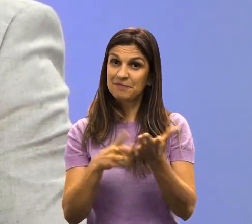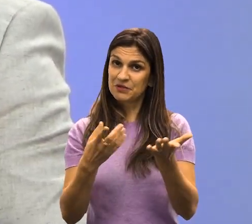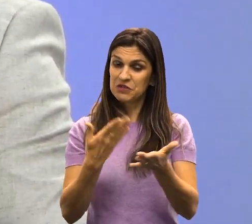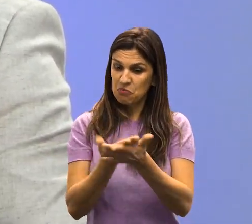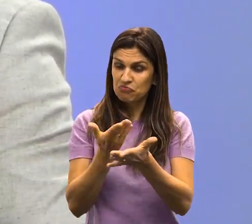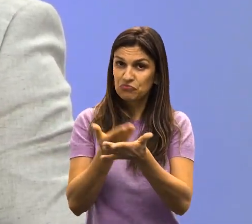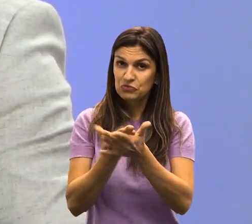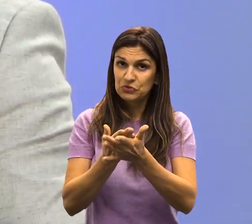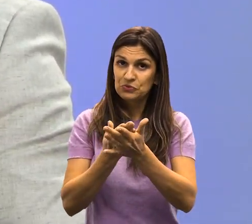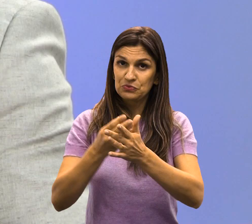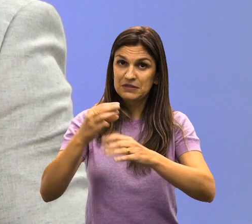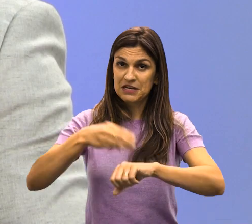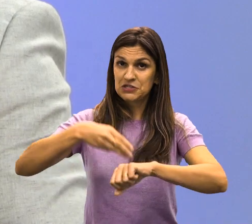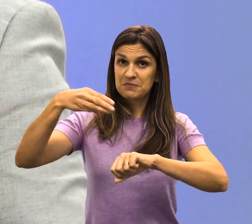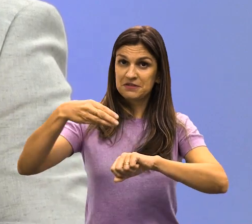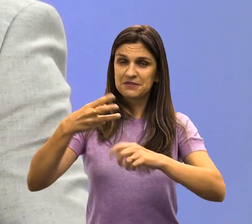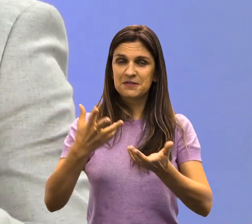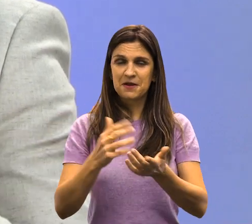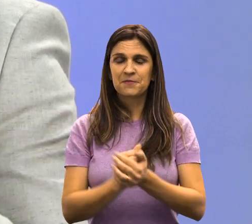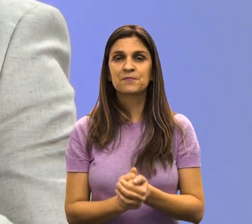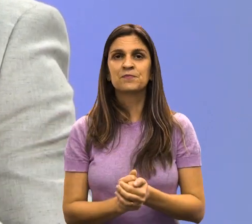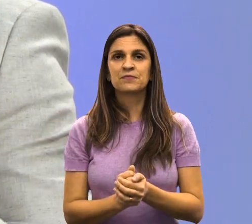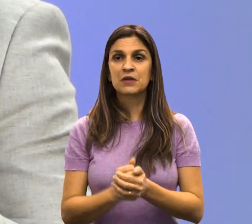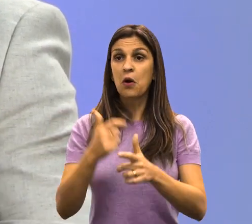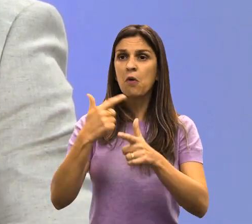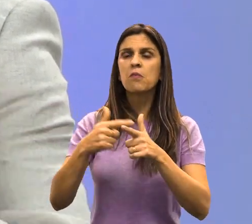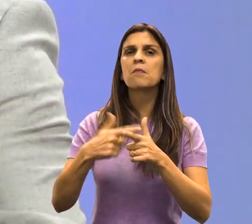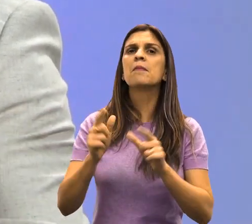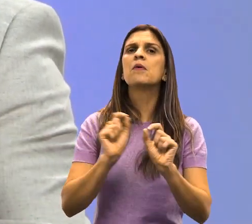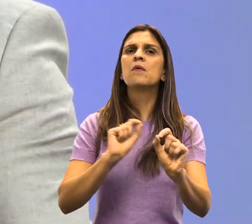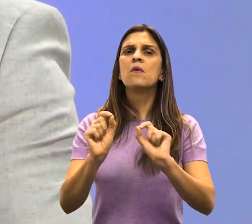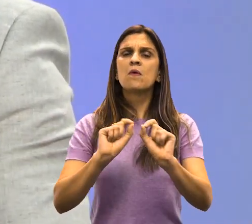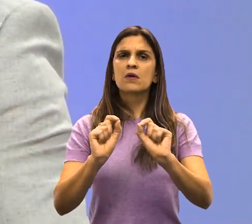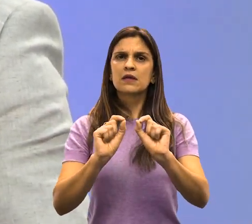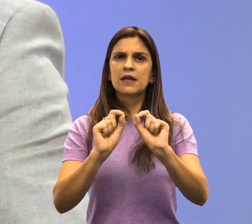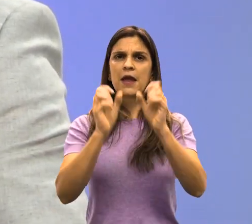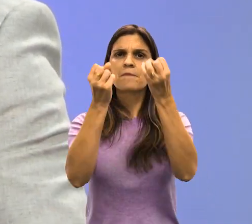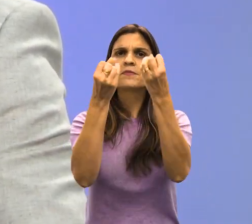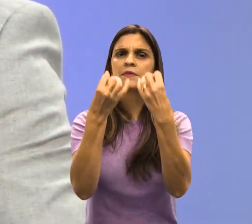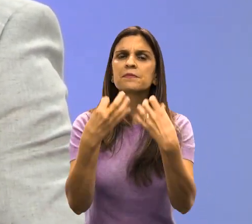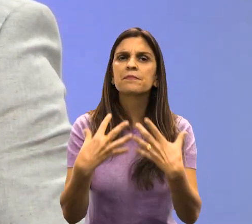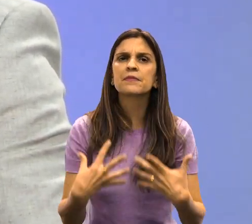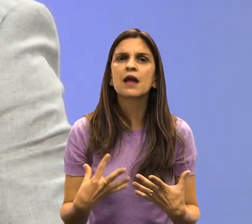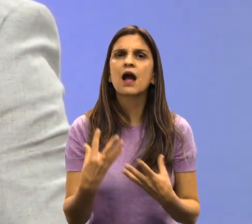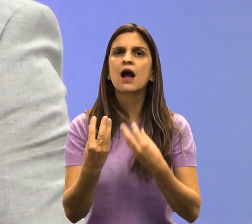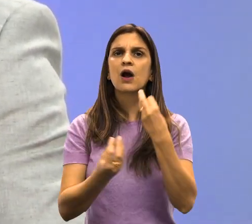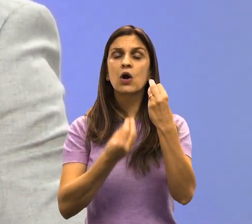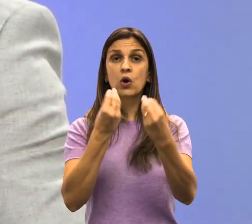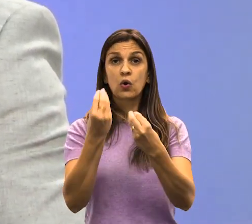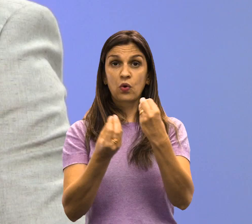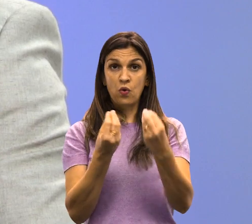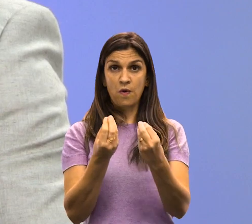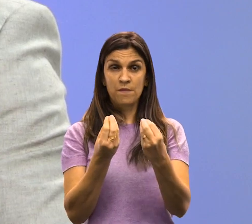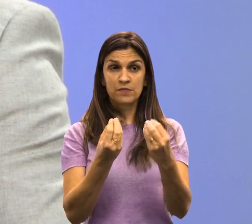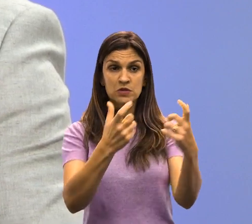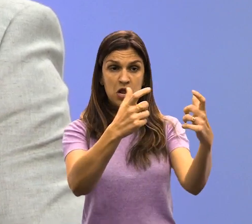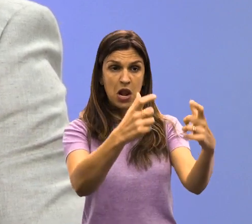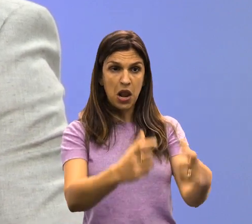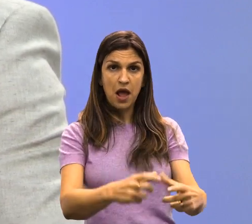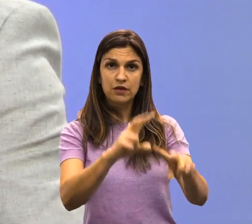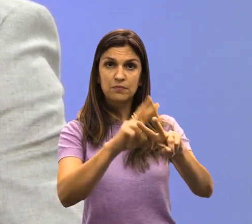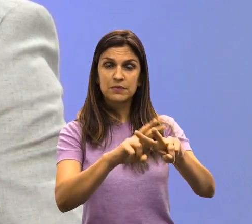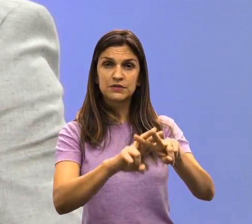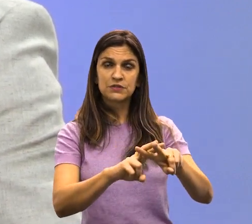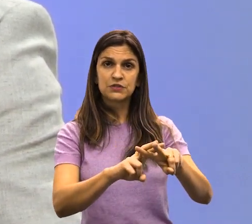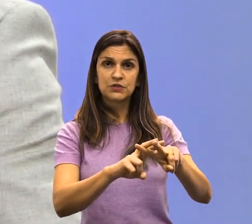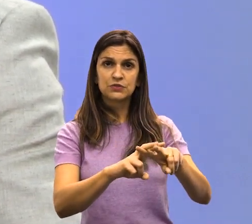mestrado. Você tem uma problemática que na justificativa você coloca isso. Você pode ir para campo, quando você for para a pesquisa